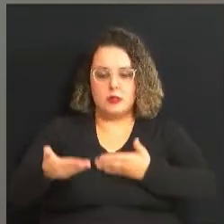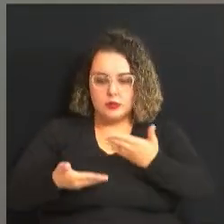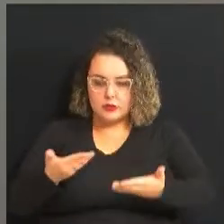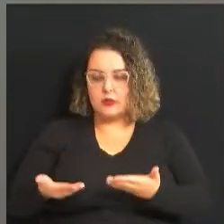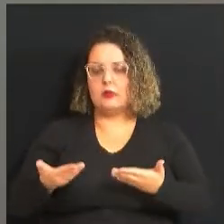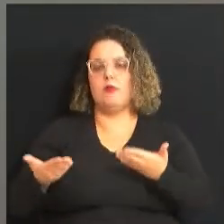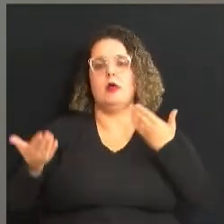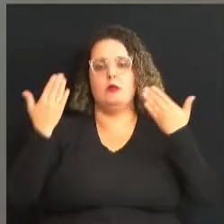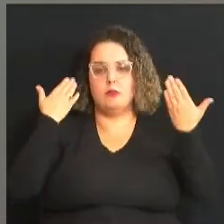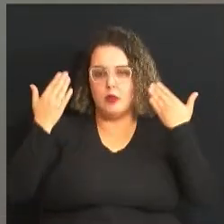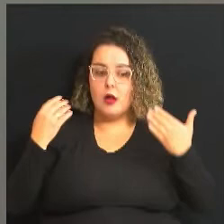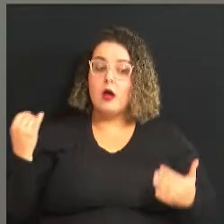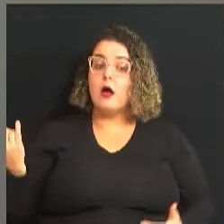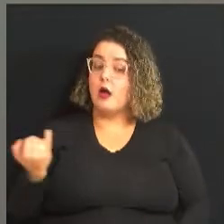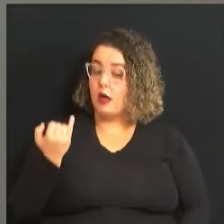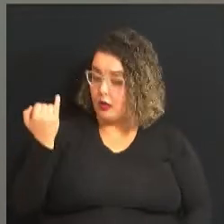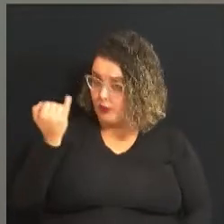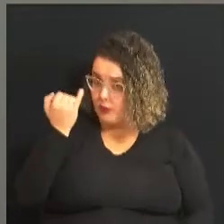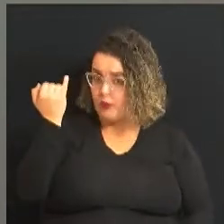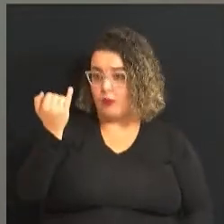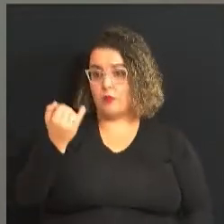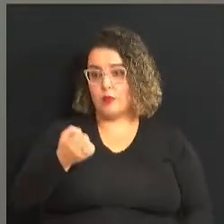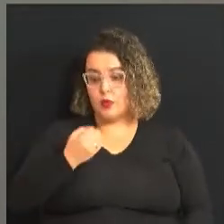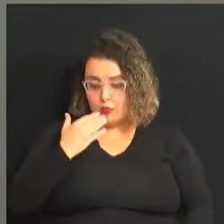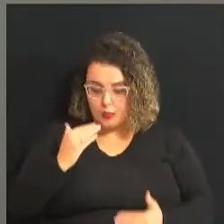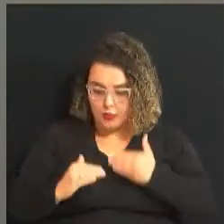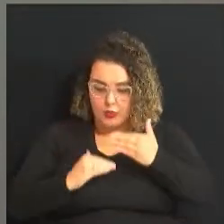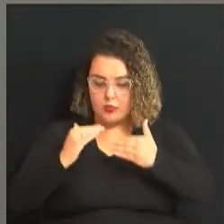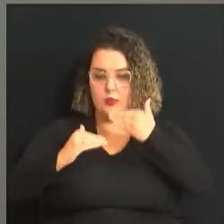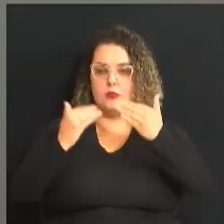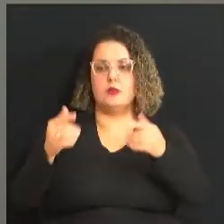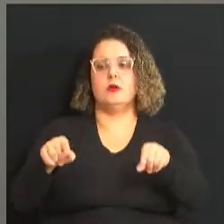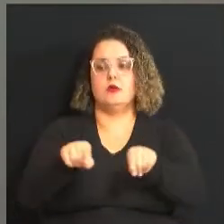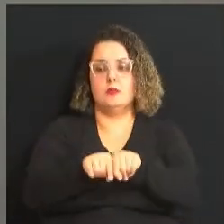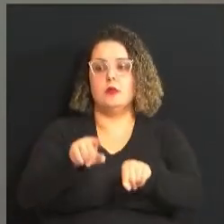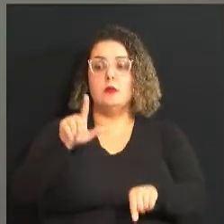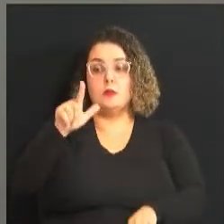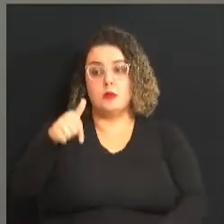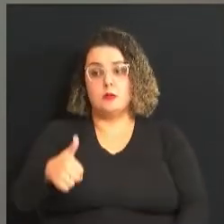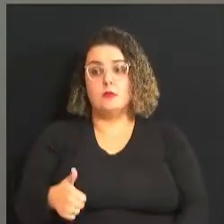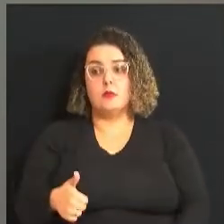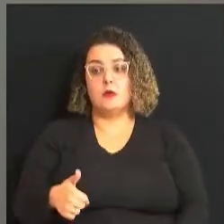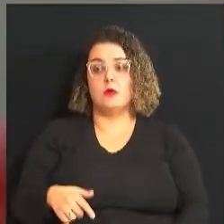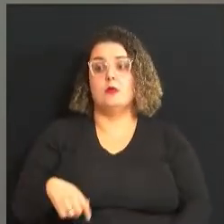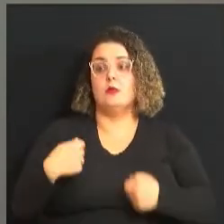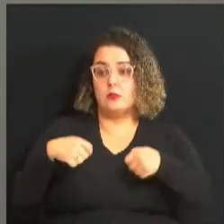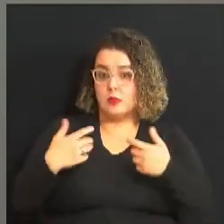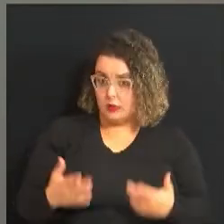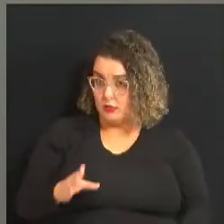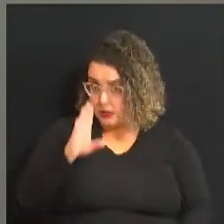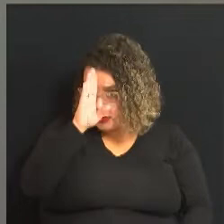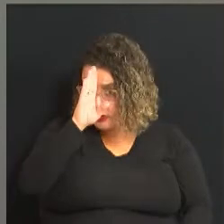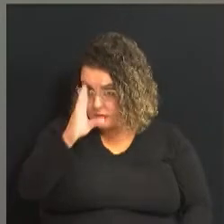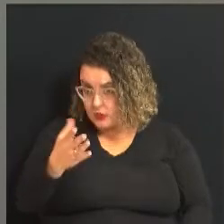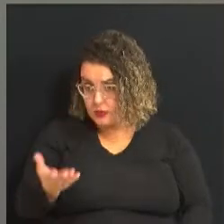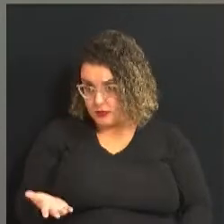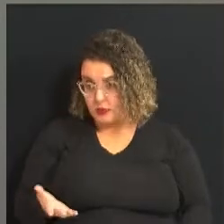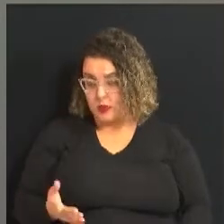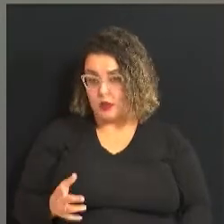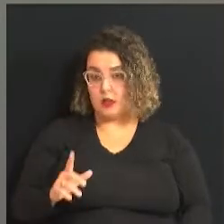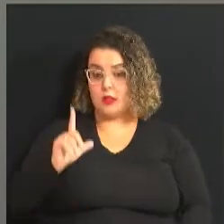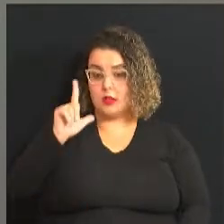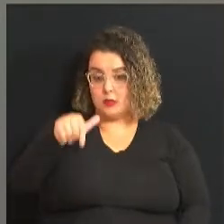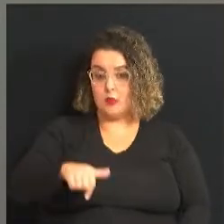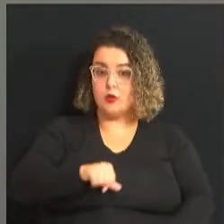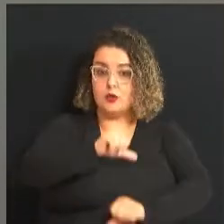é fundamental para o bom desenvolvimento e também para depois, quando o bebê nasce, principalmente, né? Porque muda a vida